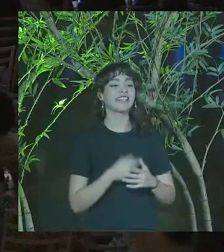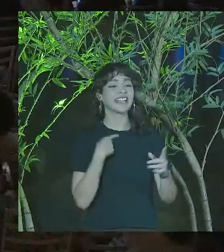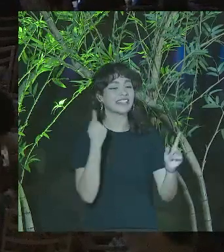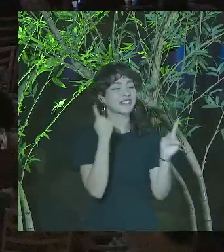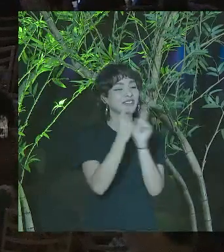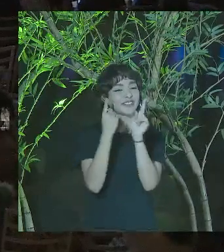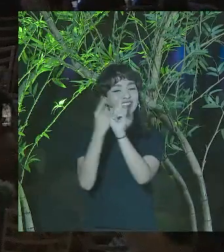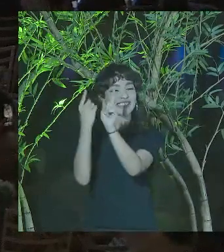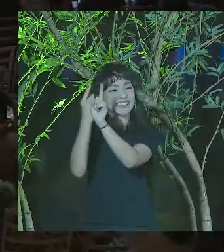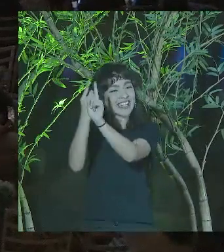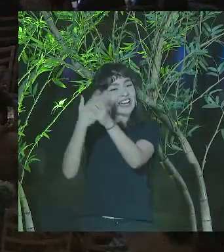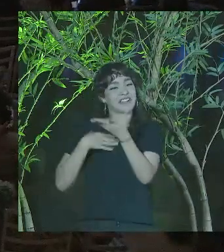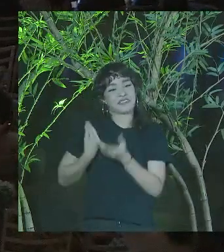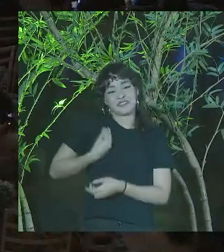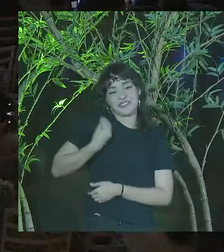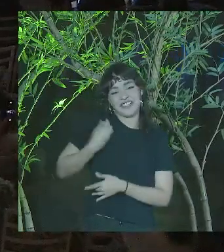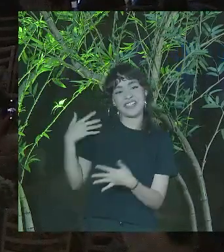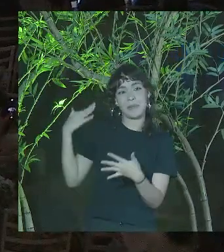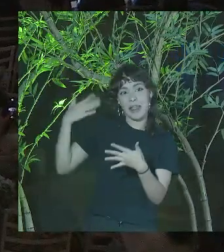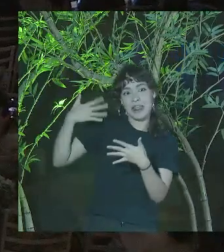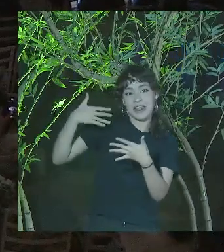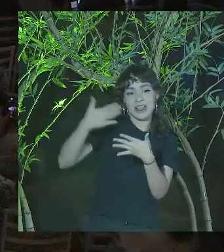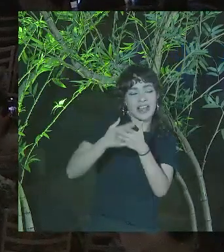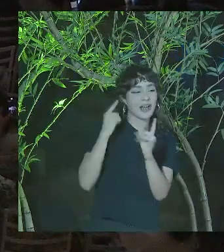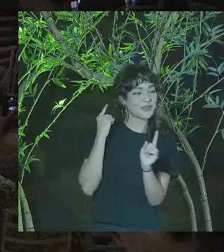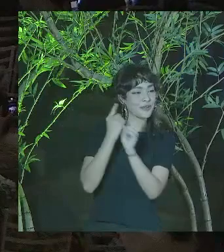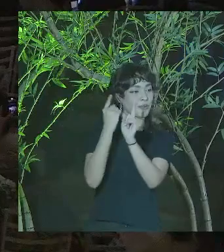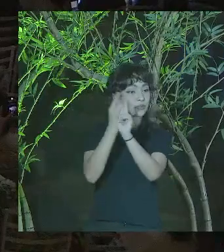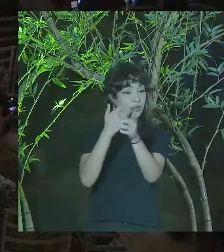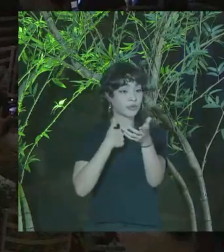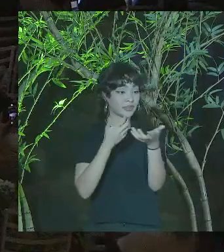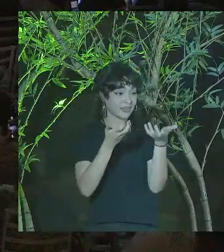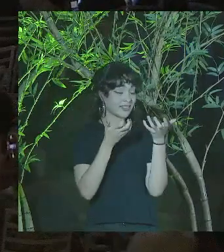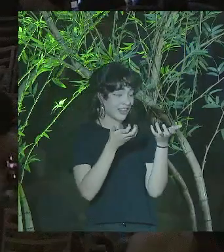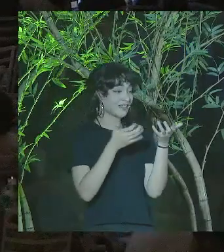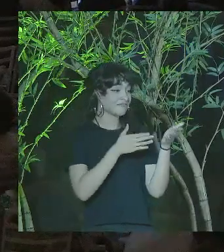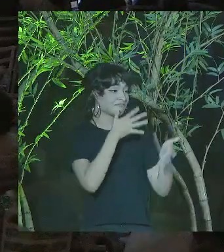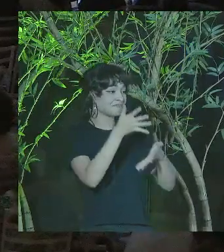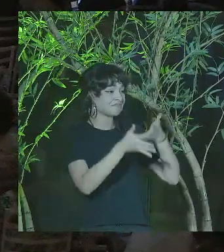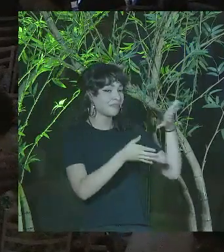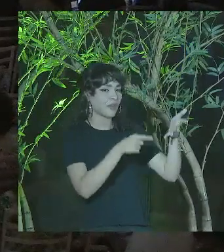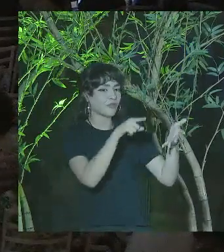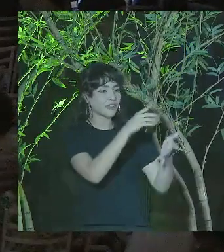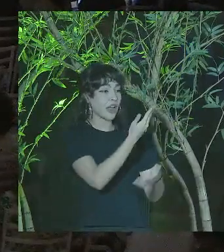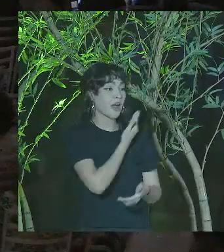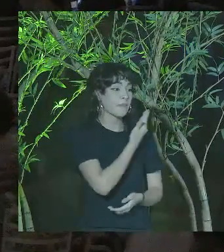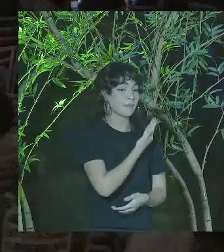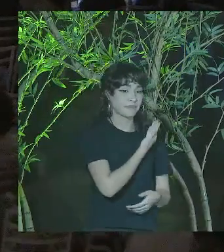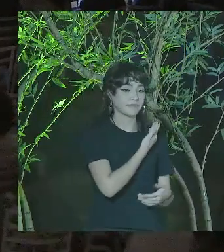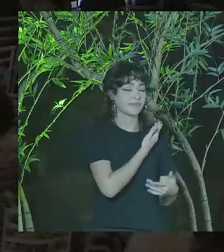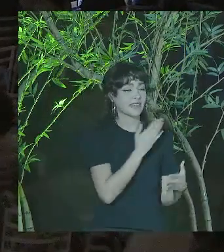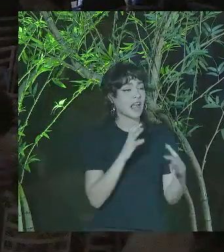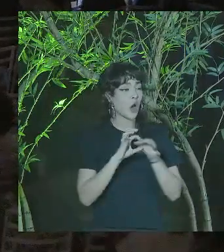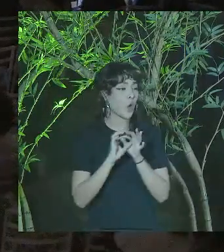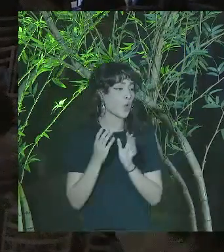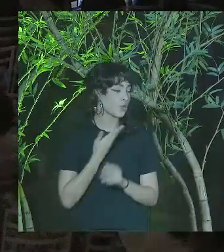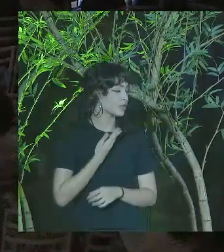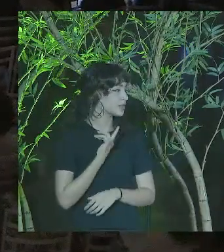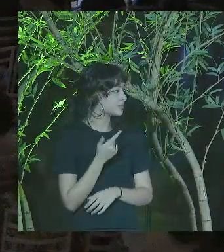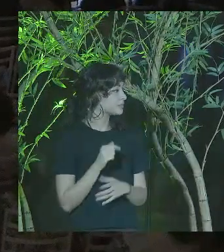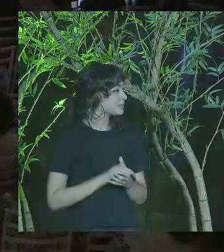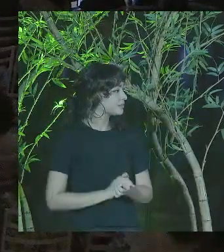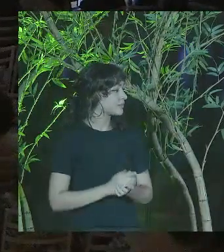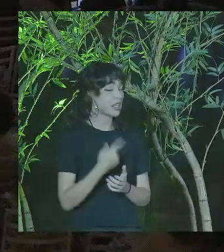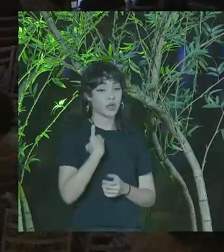encontros que a gente tem pela vida, eu quero te dizer que você está uma pessoa que é amiga da Oprah. Eu não sei se para ela eu